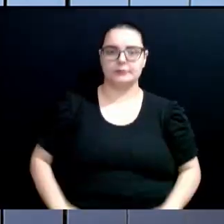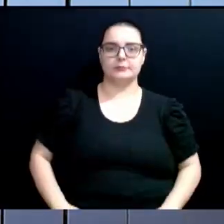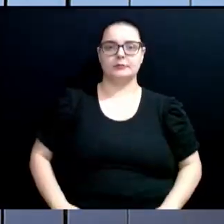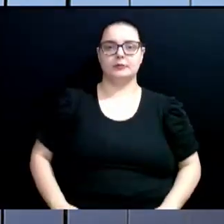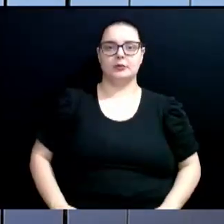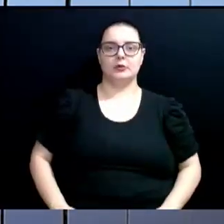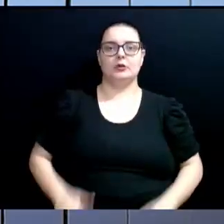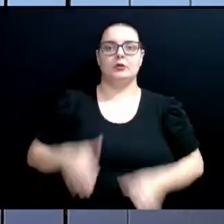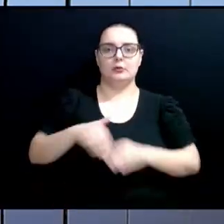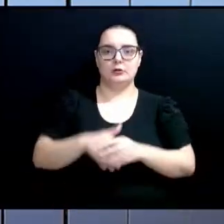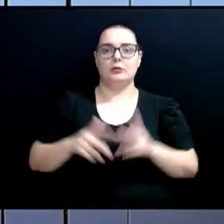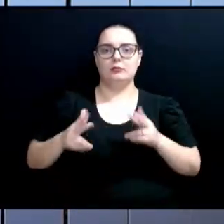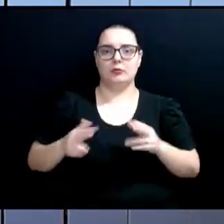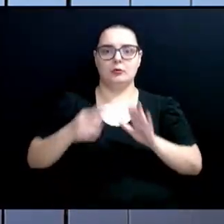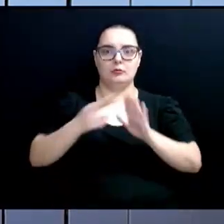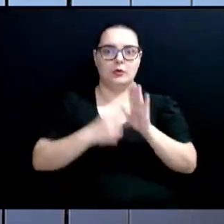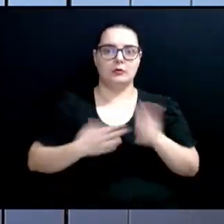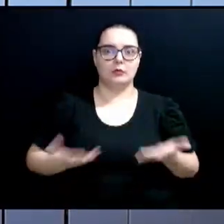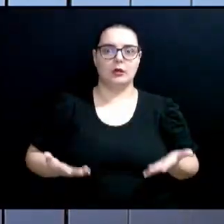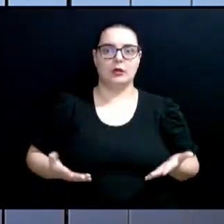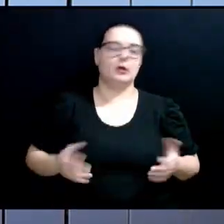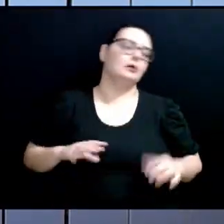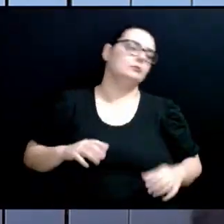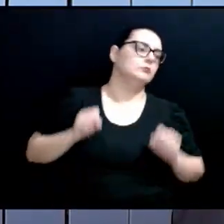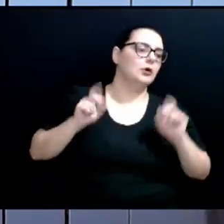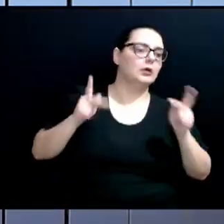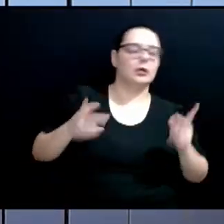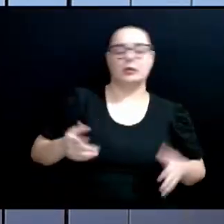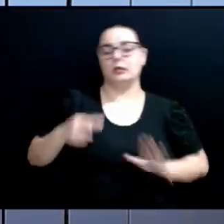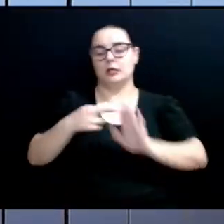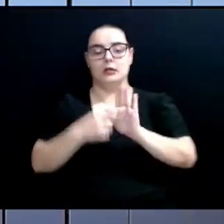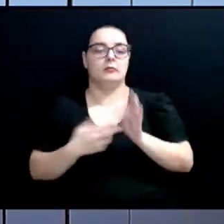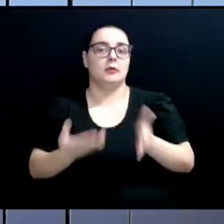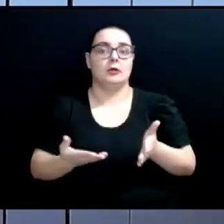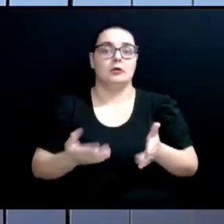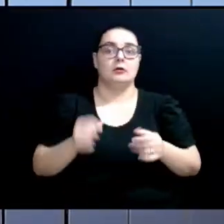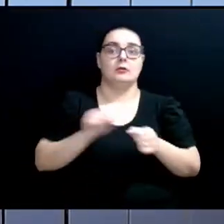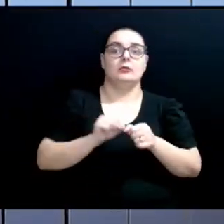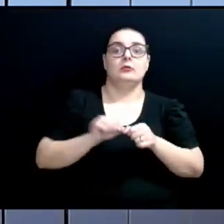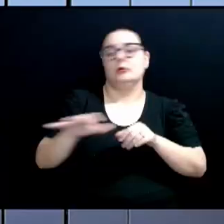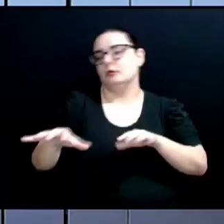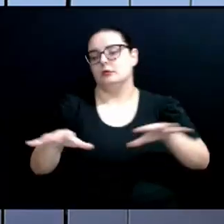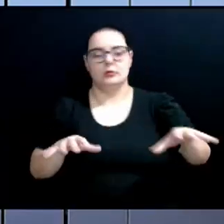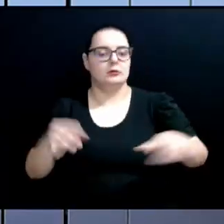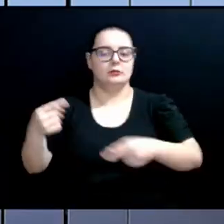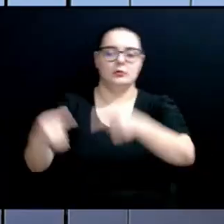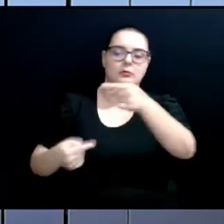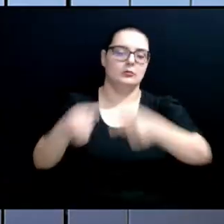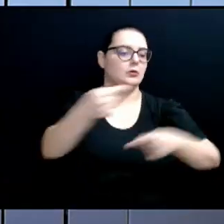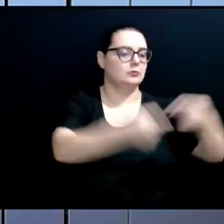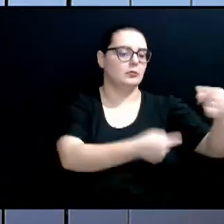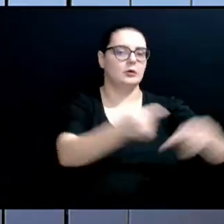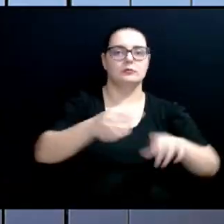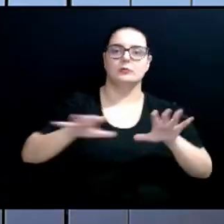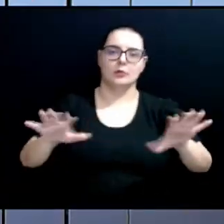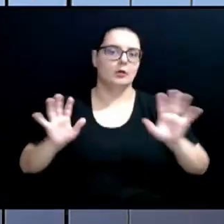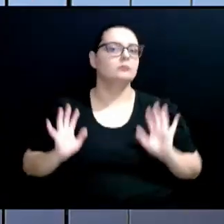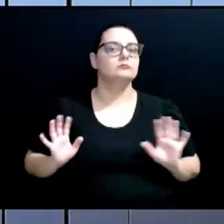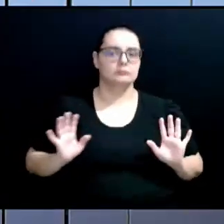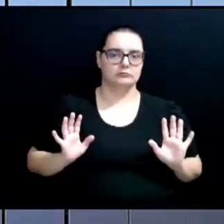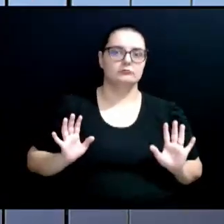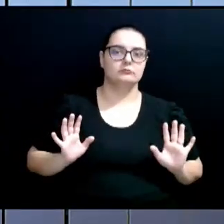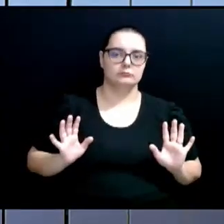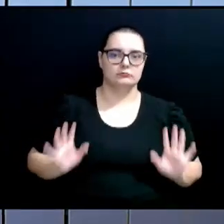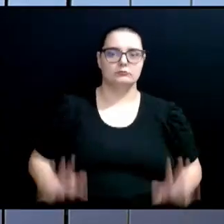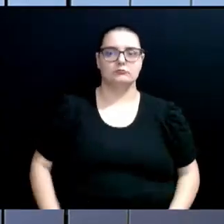regras do jogo, opa, legal. Então, a partir dessas regras, nós vamos fazer as nossas disputas aqui e vamos... Quem